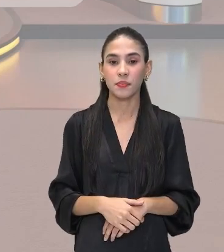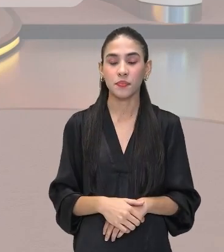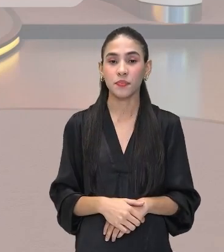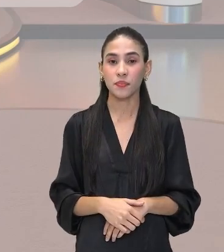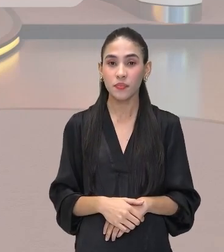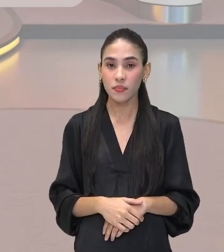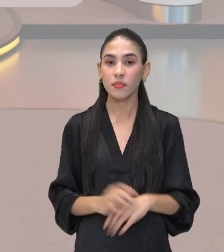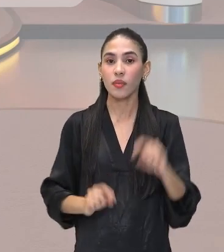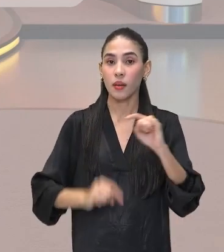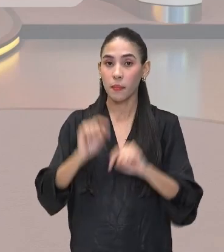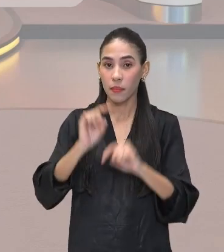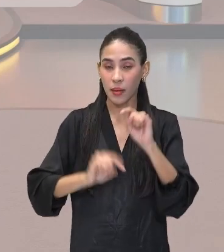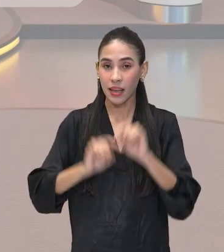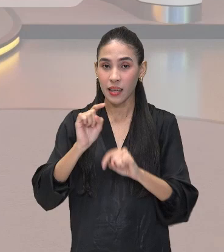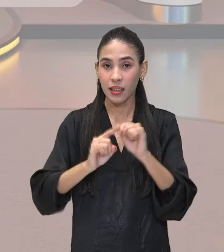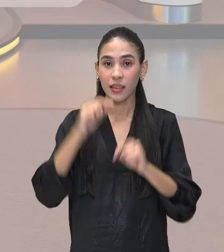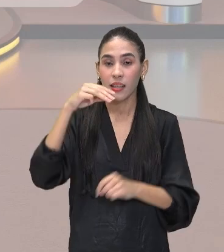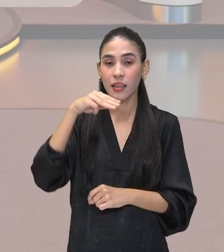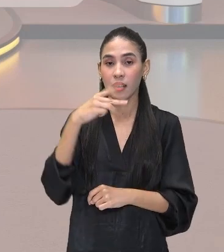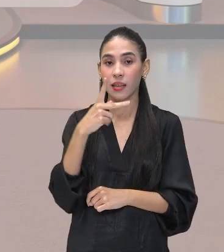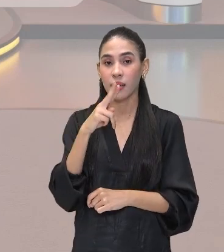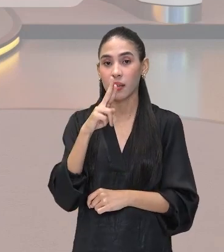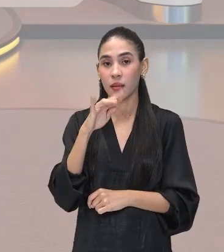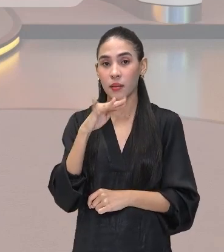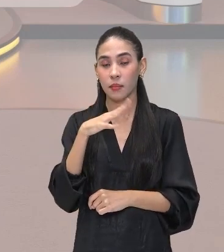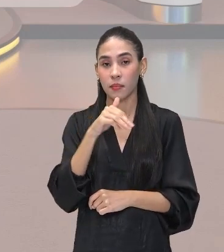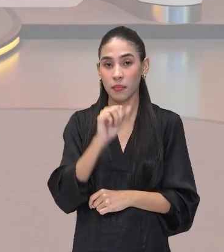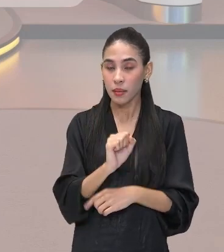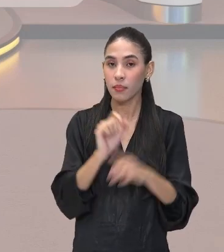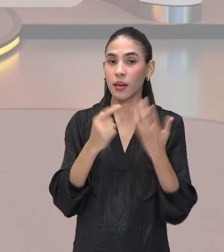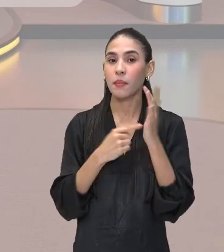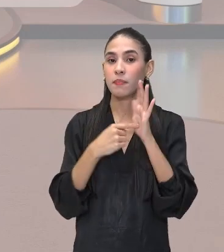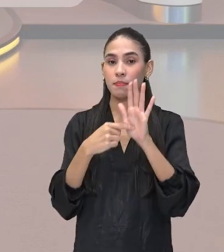de matérias-primas tem levado, né,